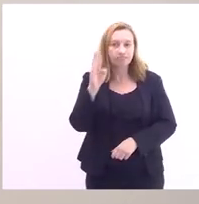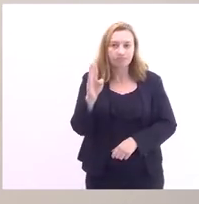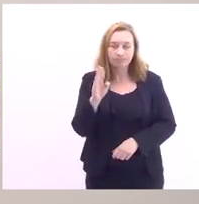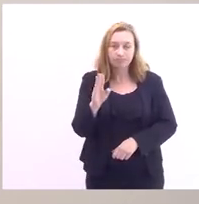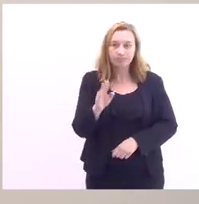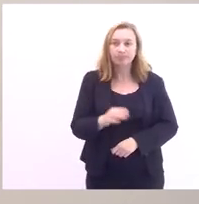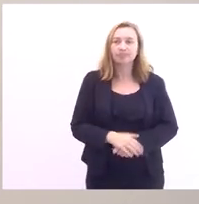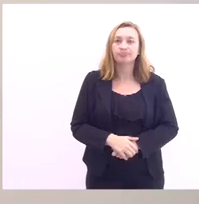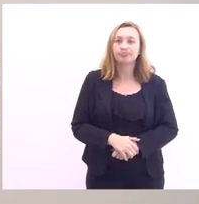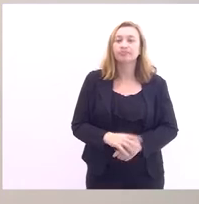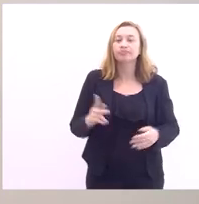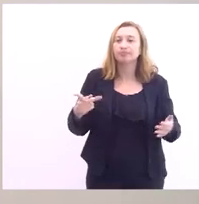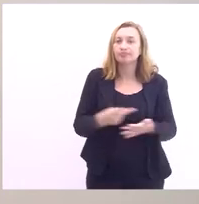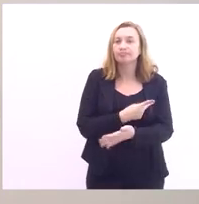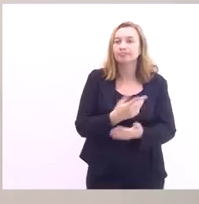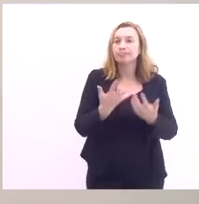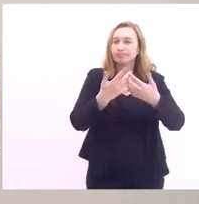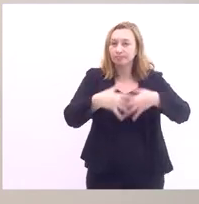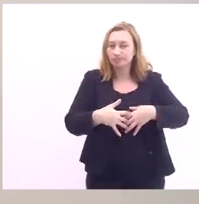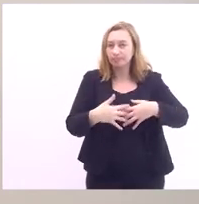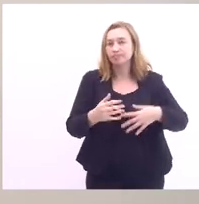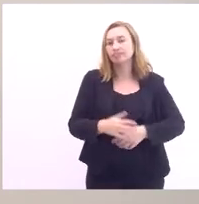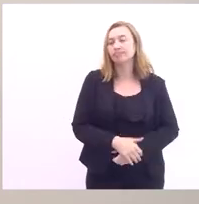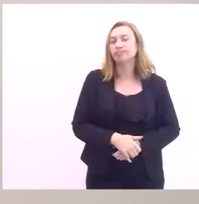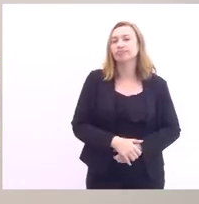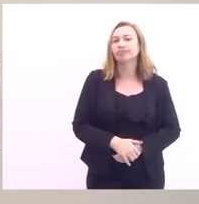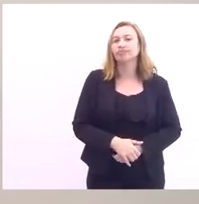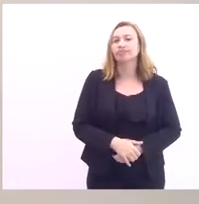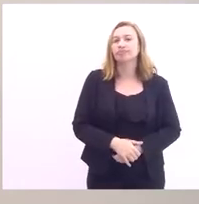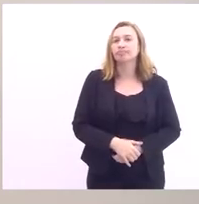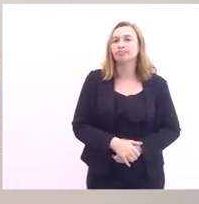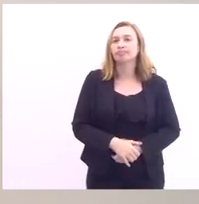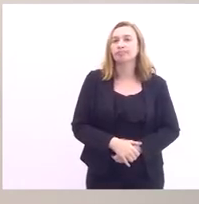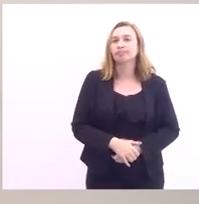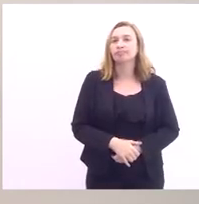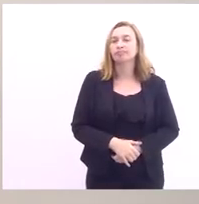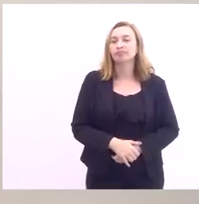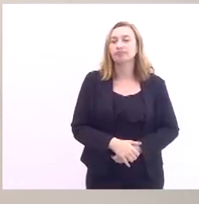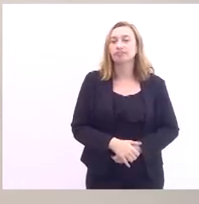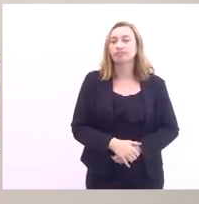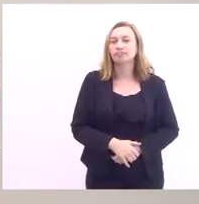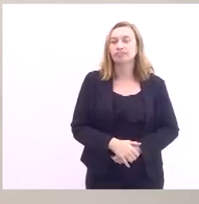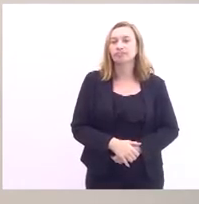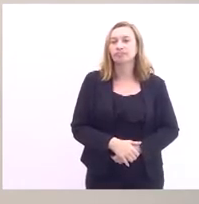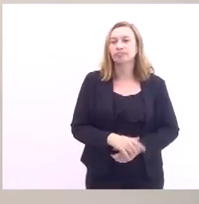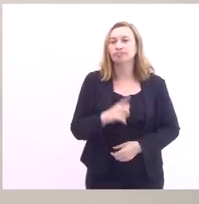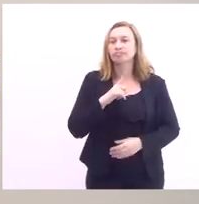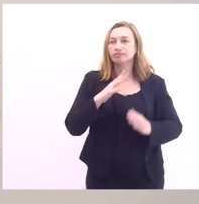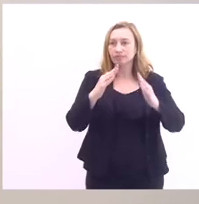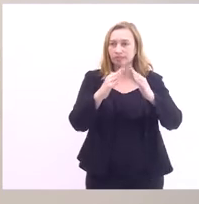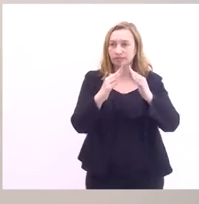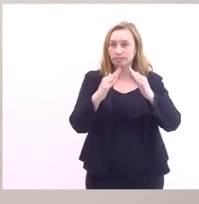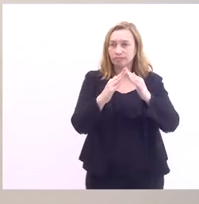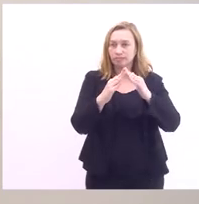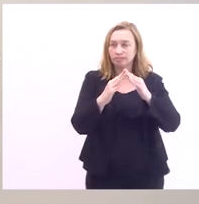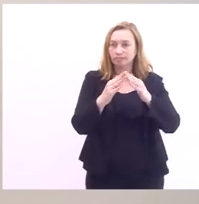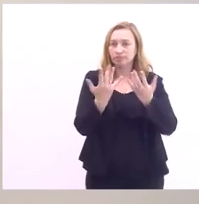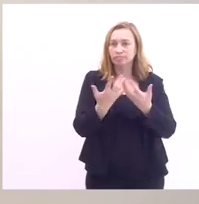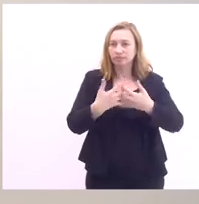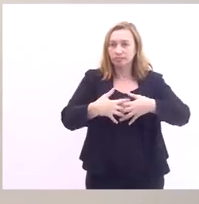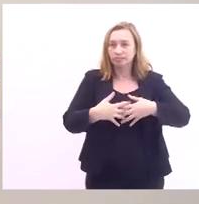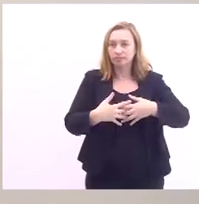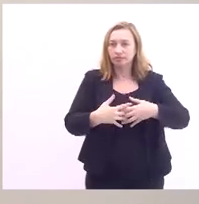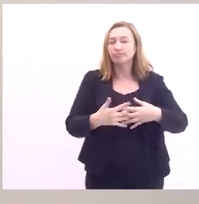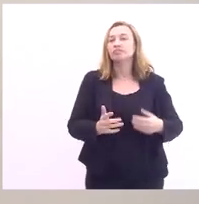com o que ocorreu em Petrópolis. Eu tinha uma casa em Petrópolis